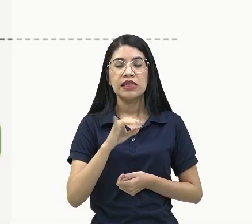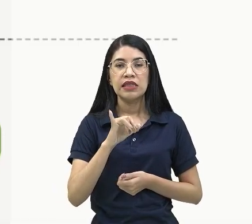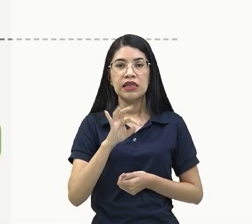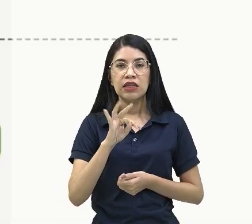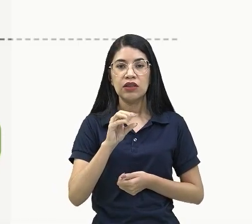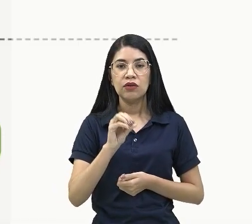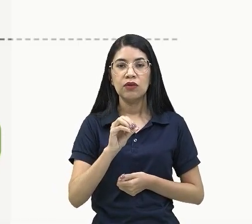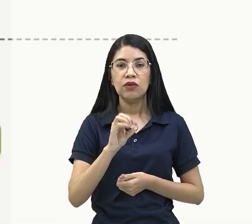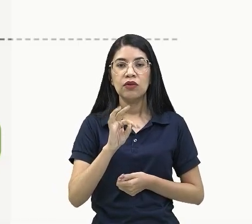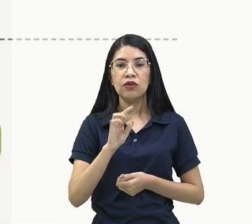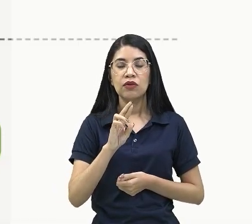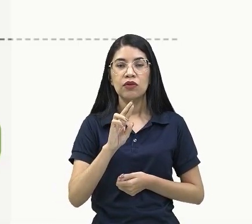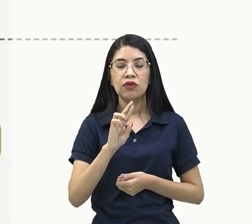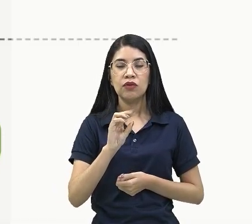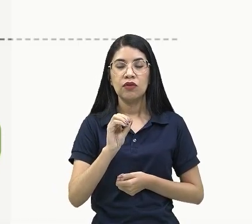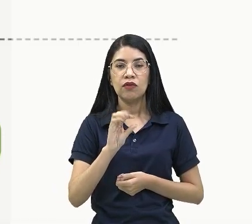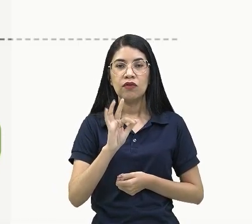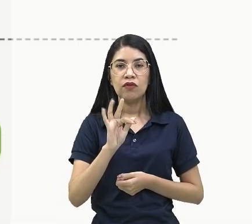citotrofoblasto e